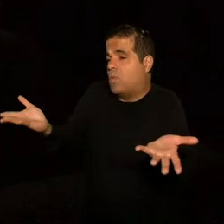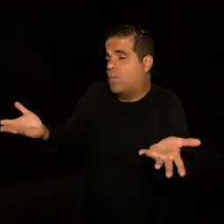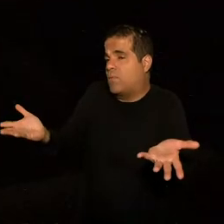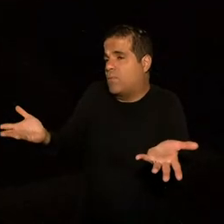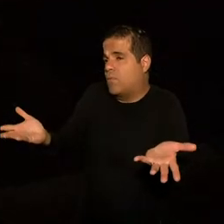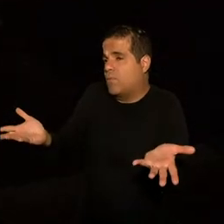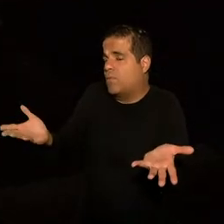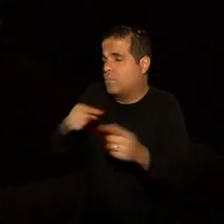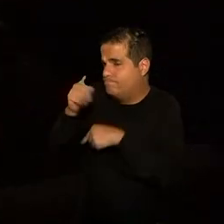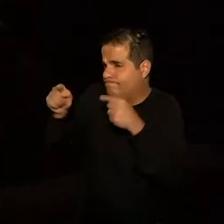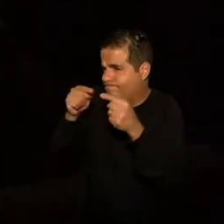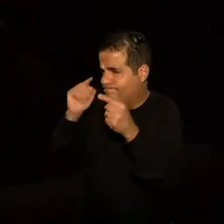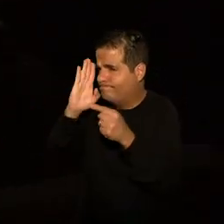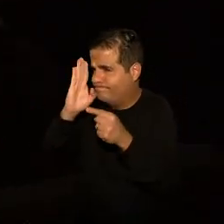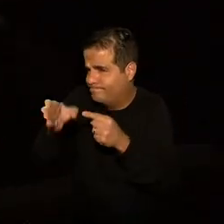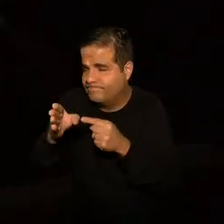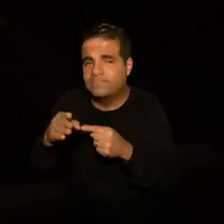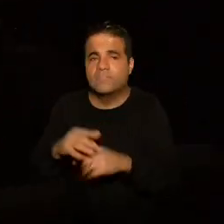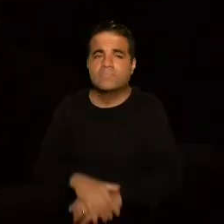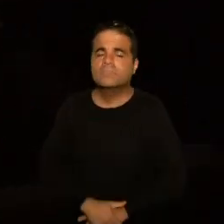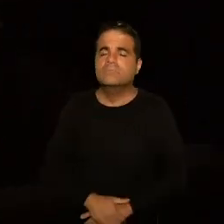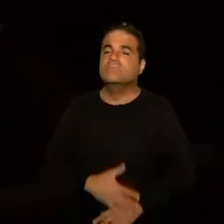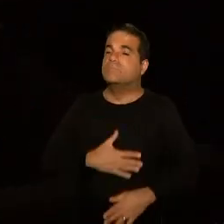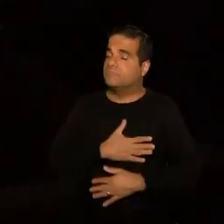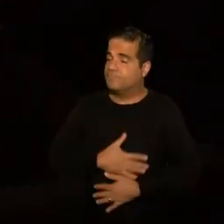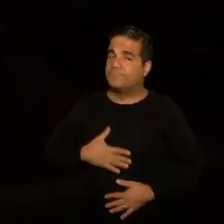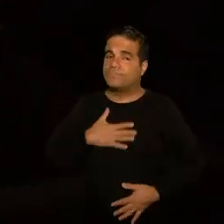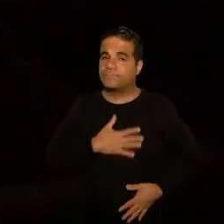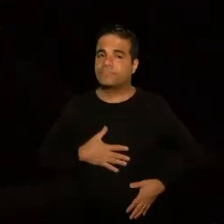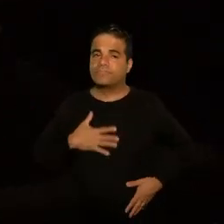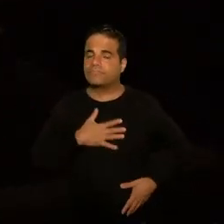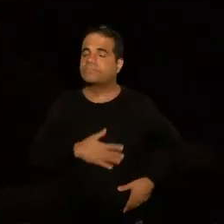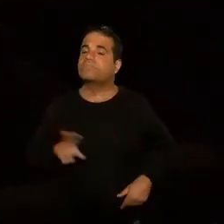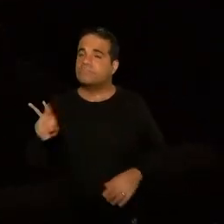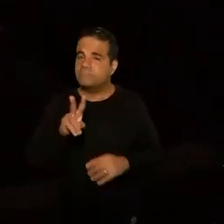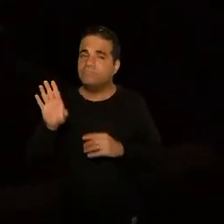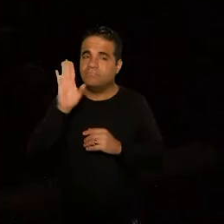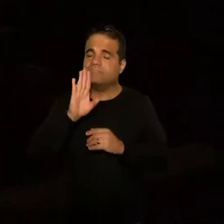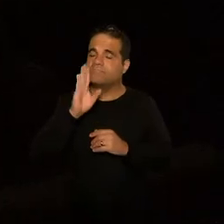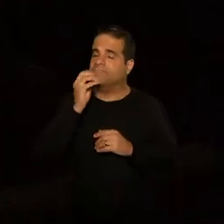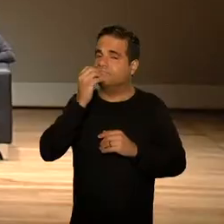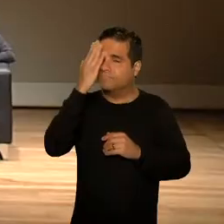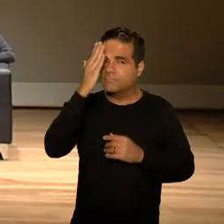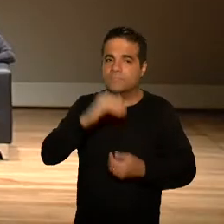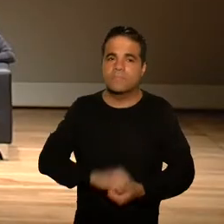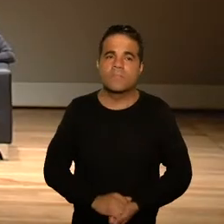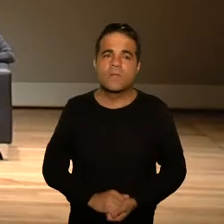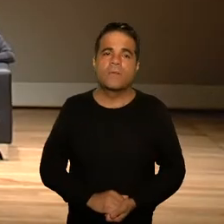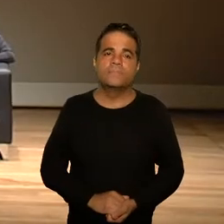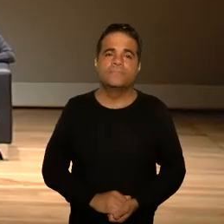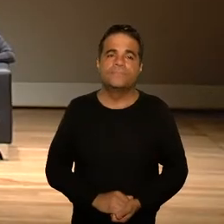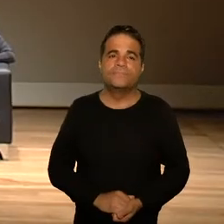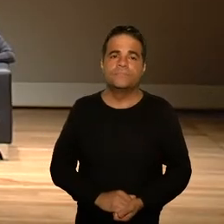não sei se foi tão objetivo mas é gostei muito das falas de vocês muito bacana muito obrigado obrigada